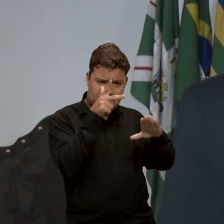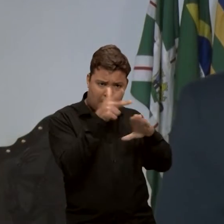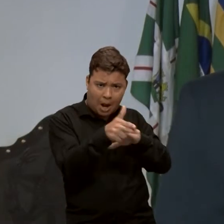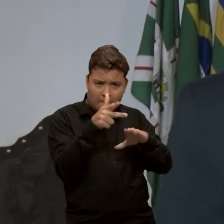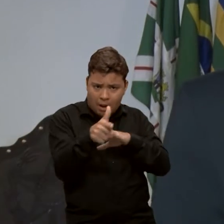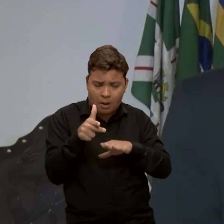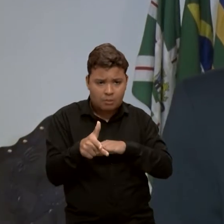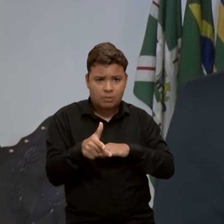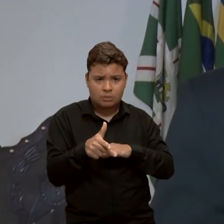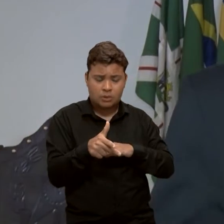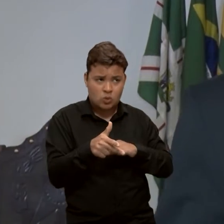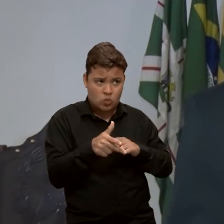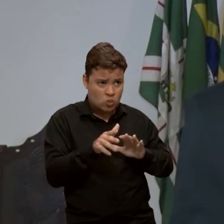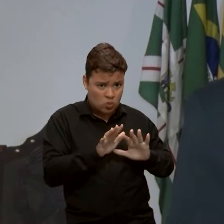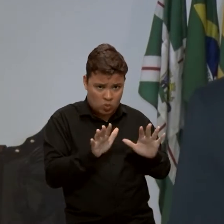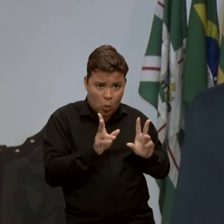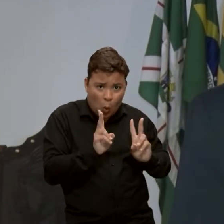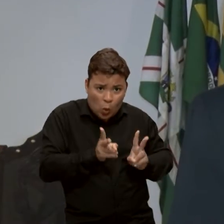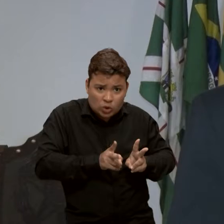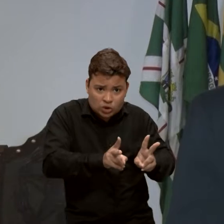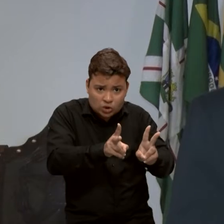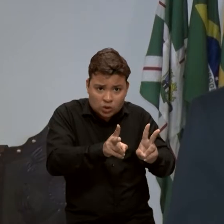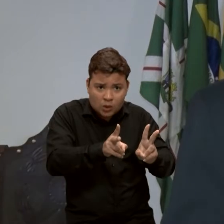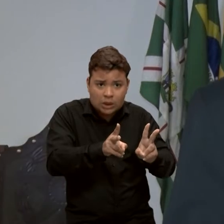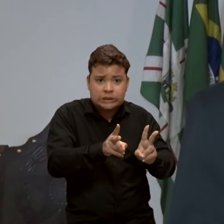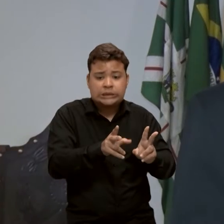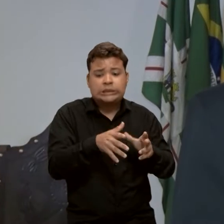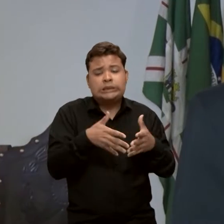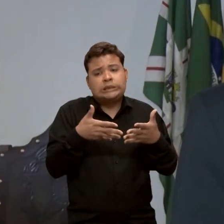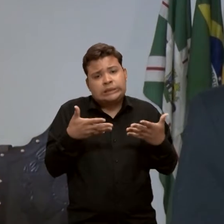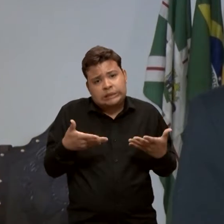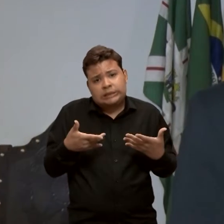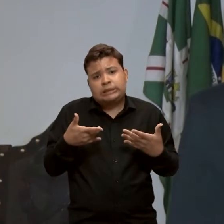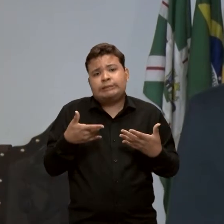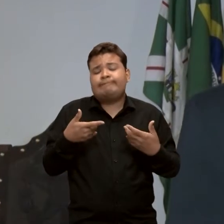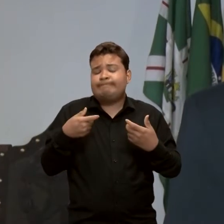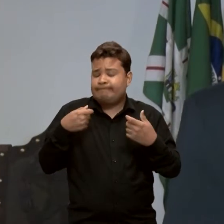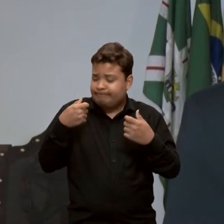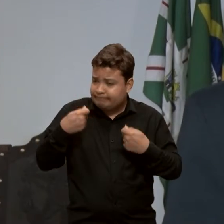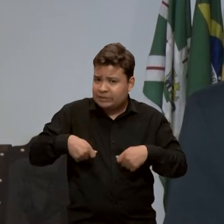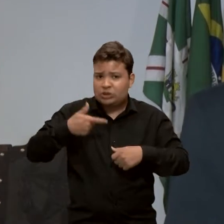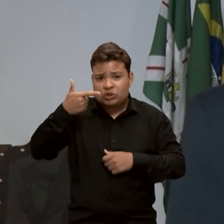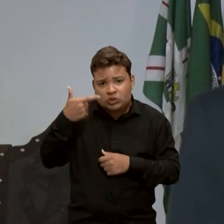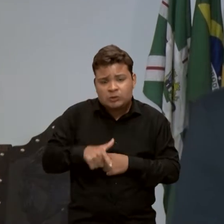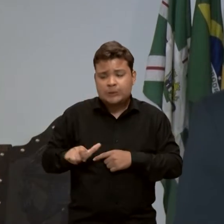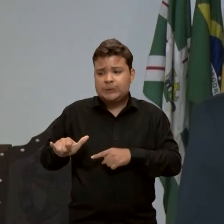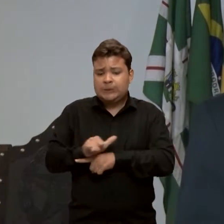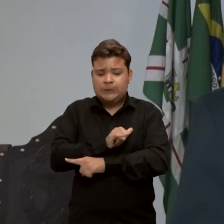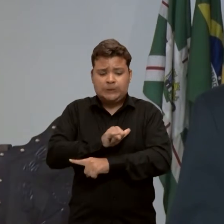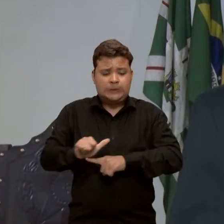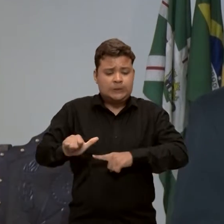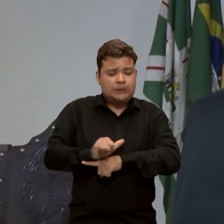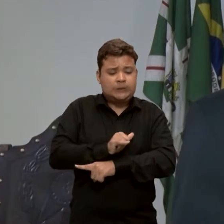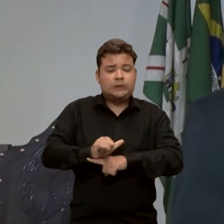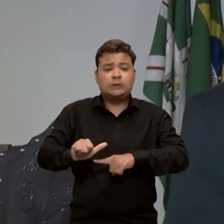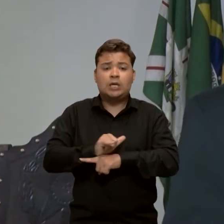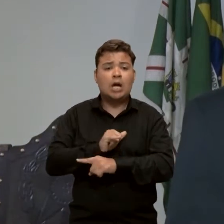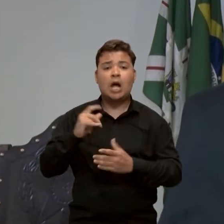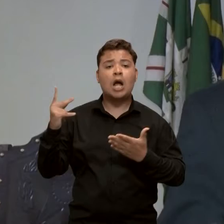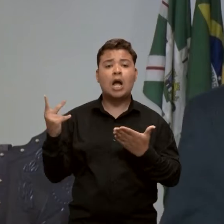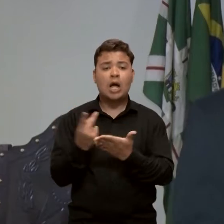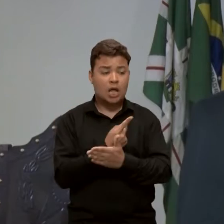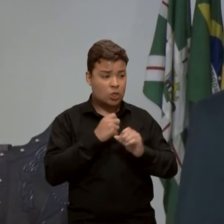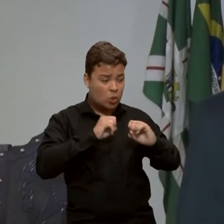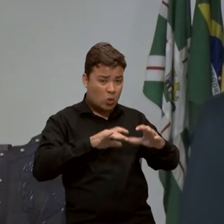revertidos, novamente nós teremos que fazer outras escolhas e com certeza isso impacta na qualidade da